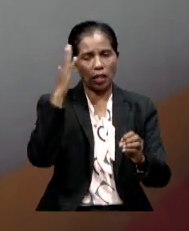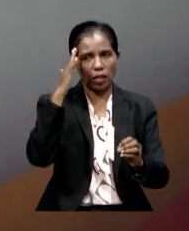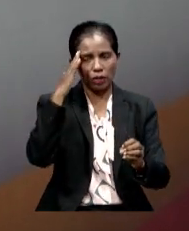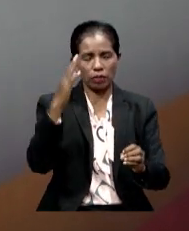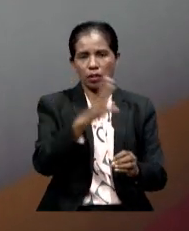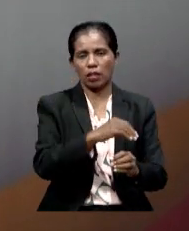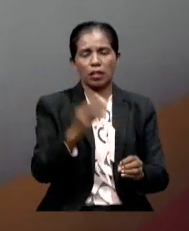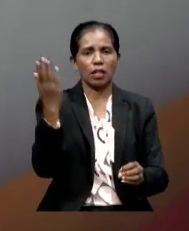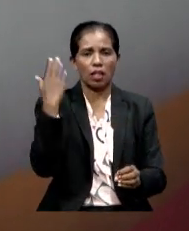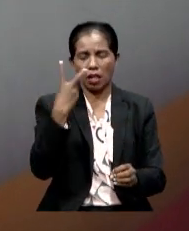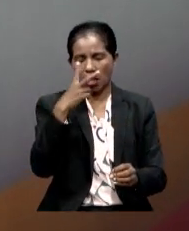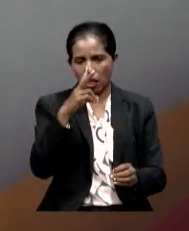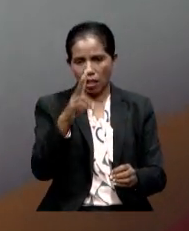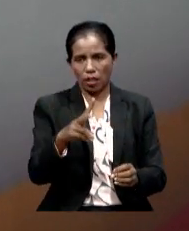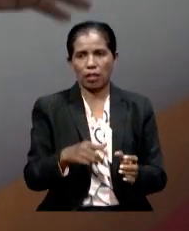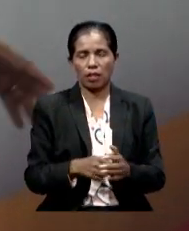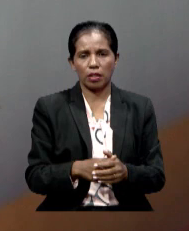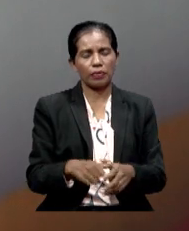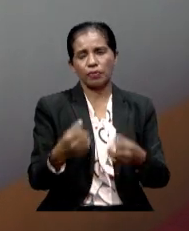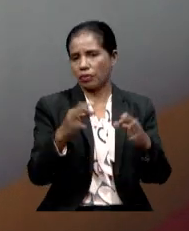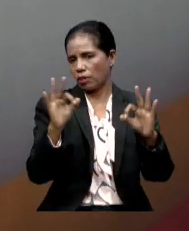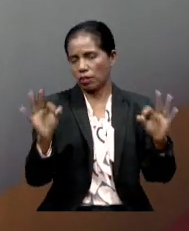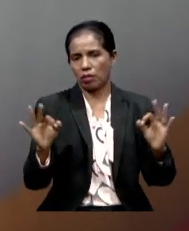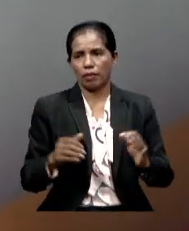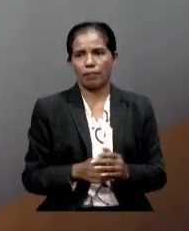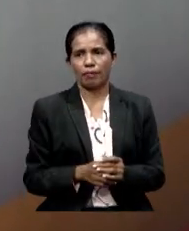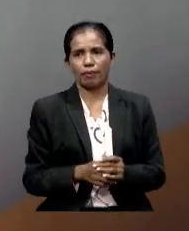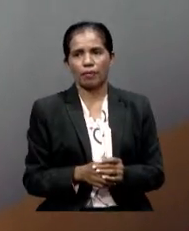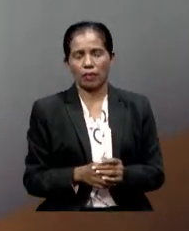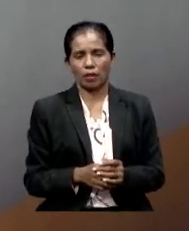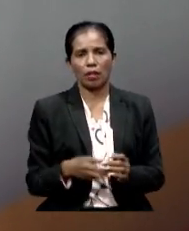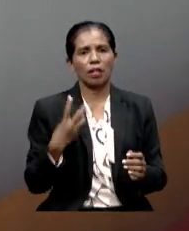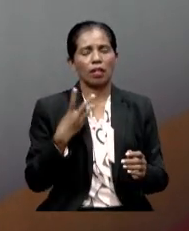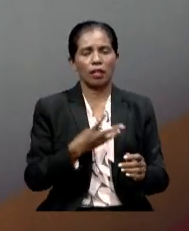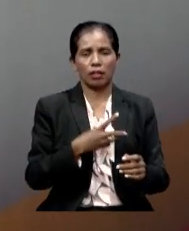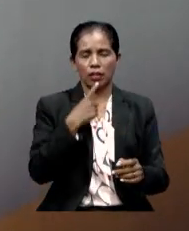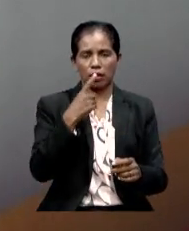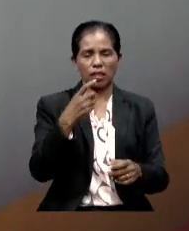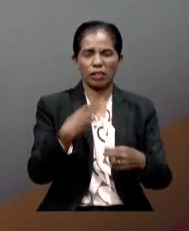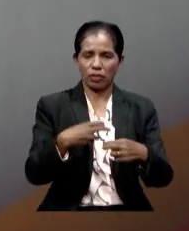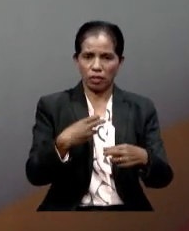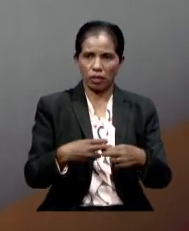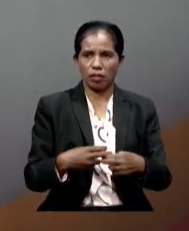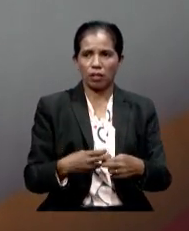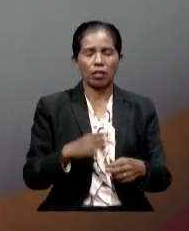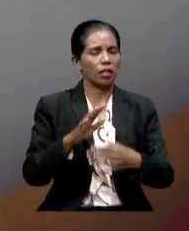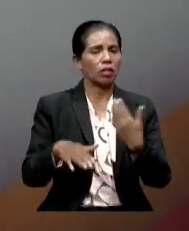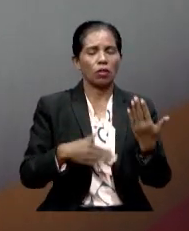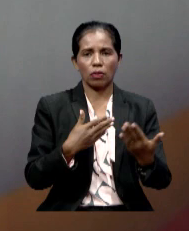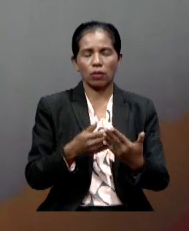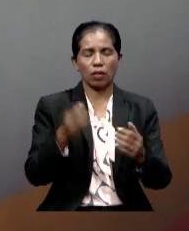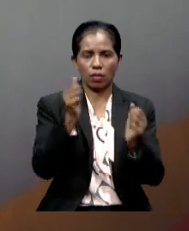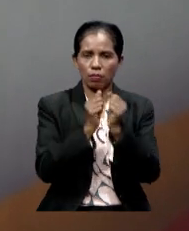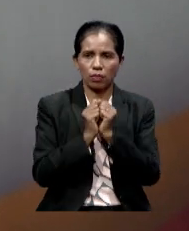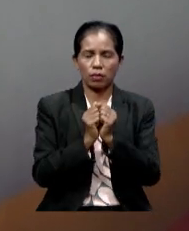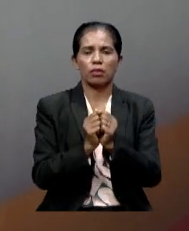yang baru tempo diskusi yang baru ini liu dia luta ni kita diskusi yang baru maka kita susah se itu tuh mutu resolve lah tuh